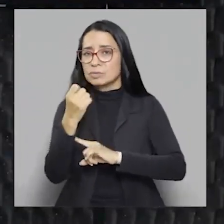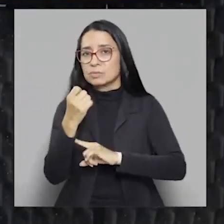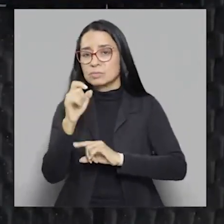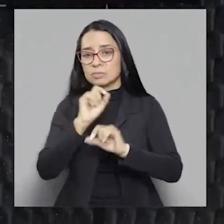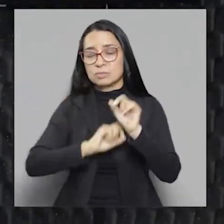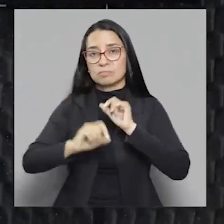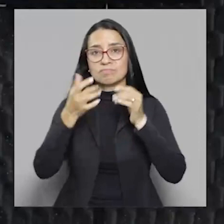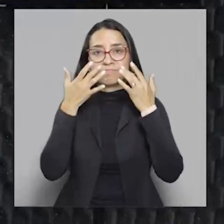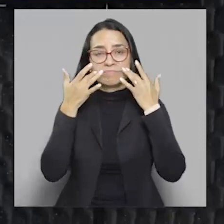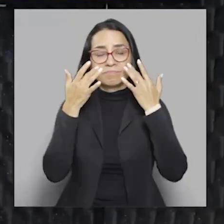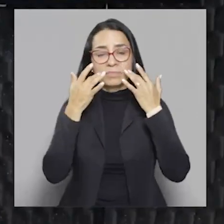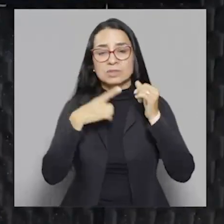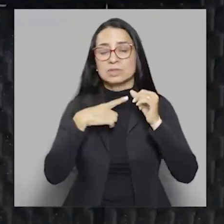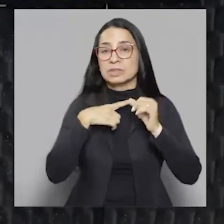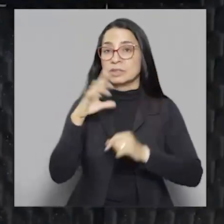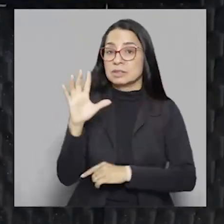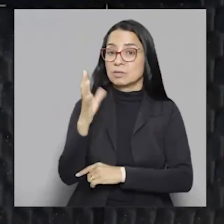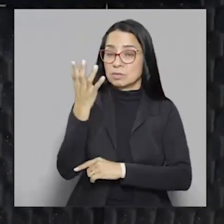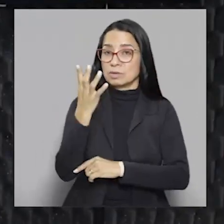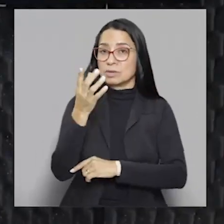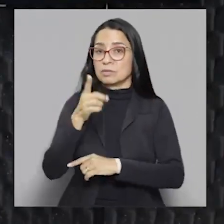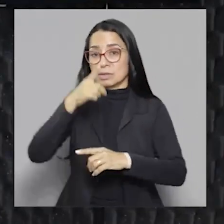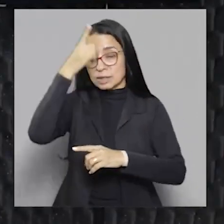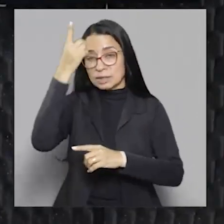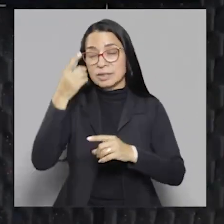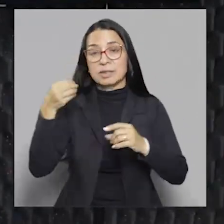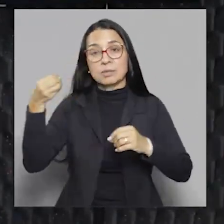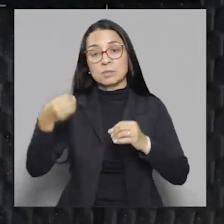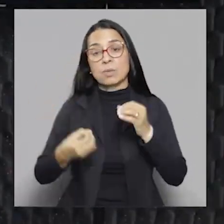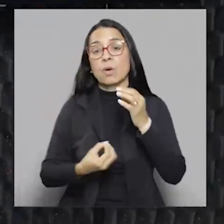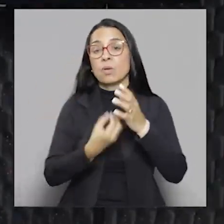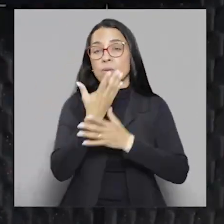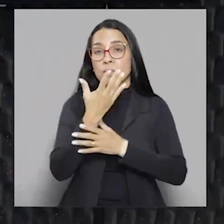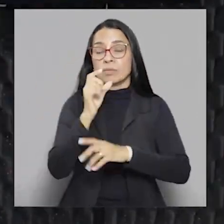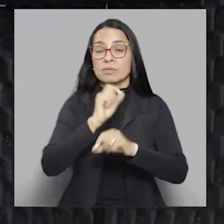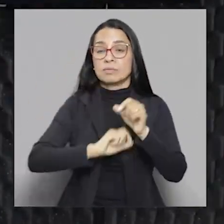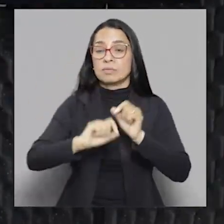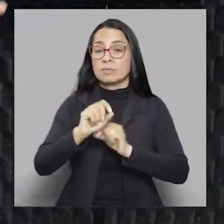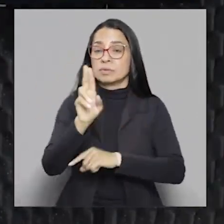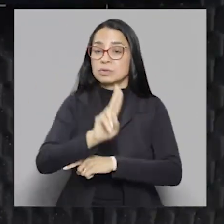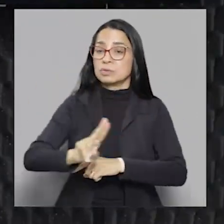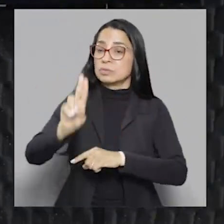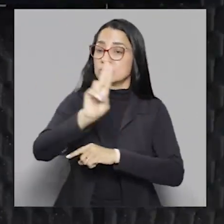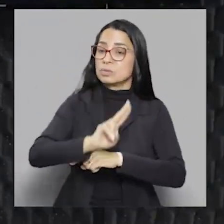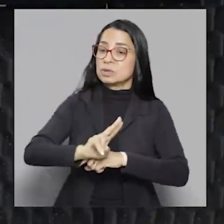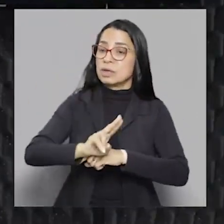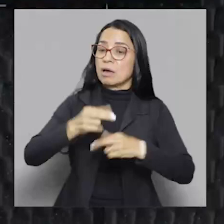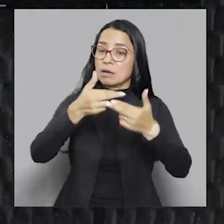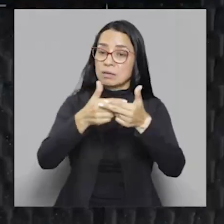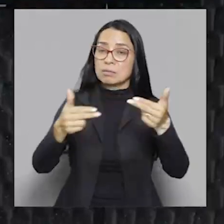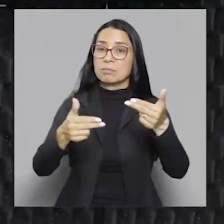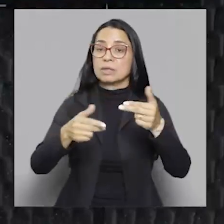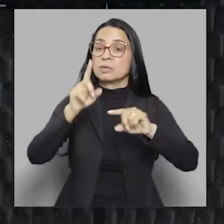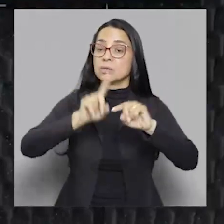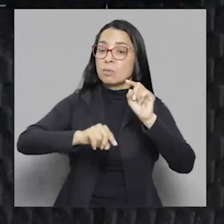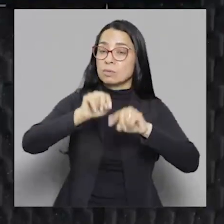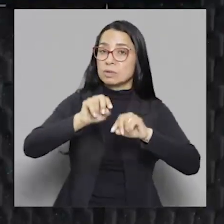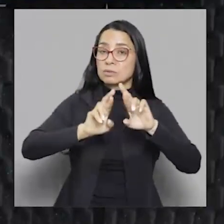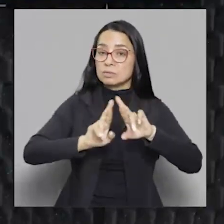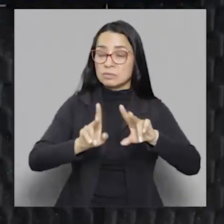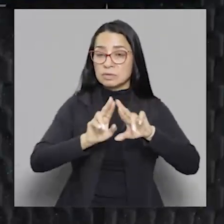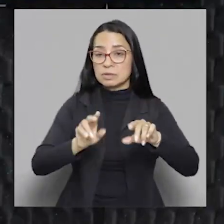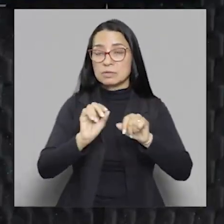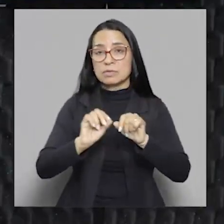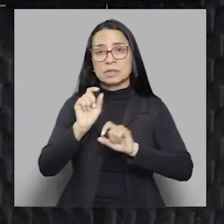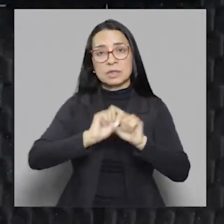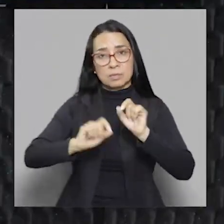repensa essa situação, ele está criando uma nova forma de utilizar materiais diferentes para fazer algo que já existe. É